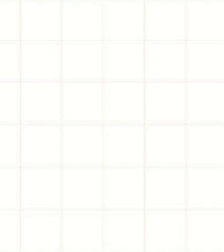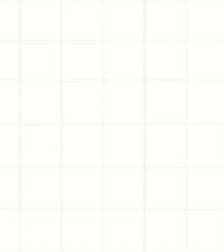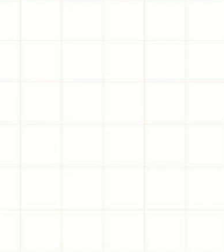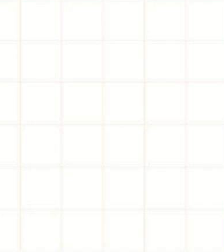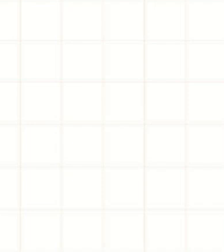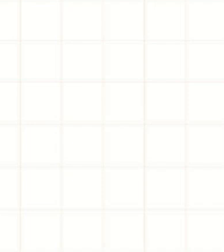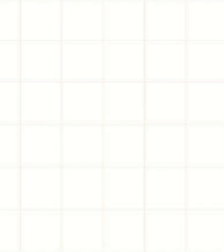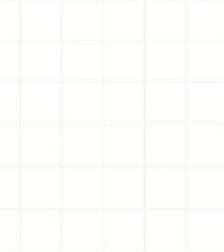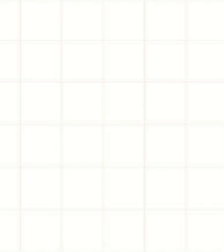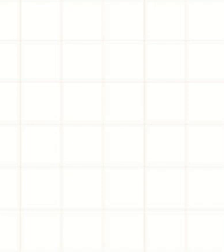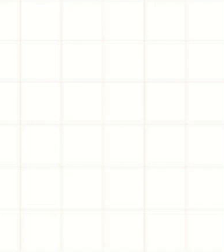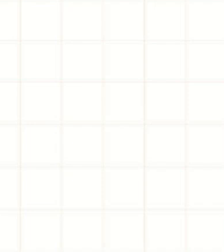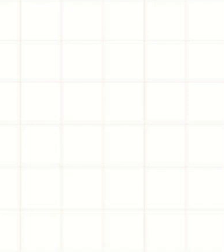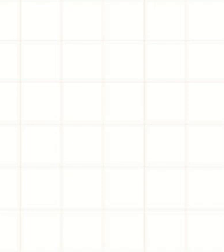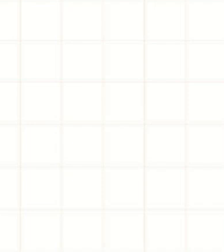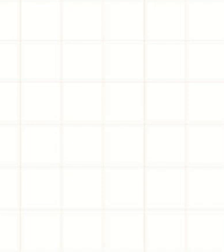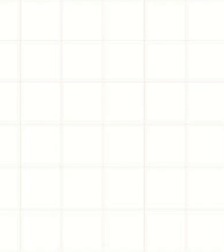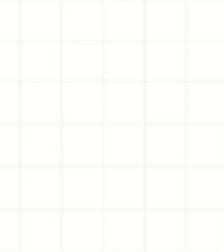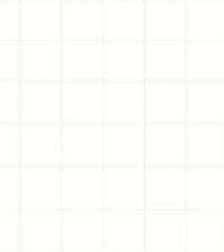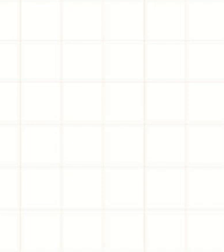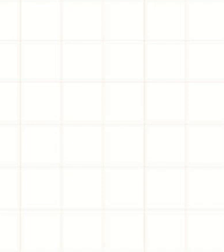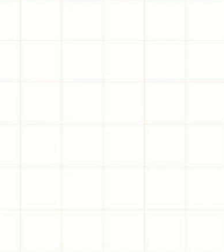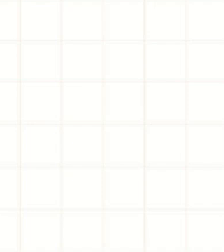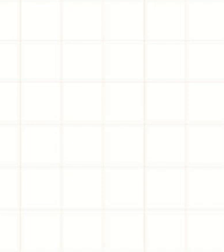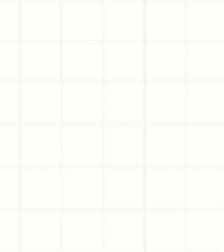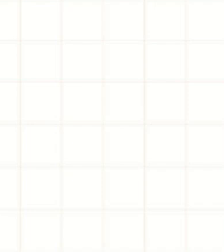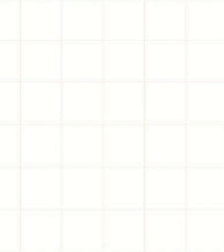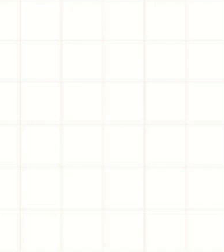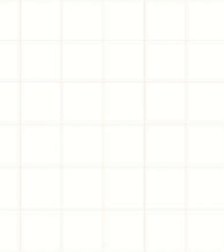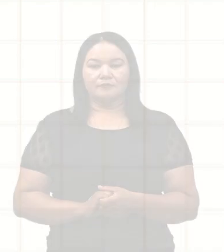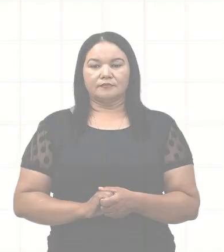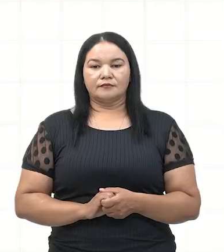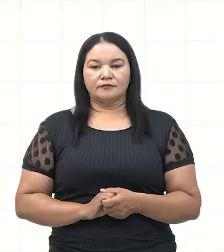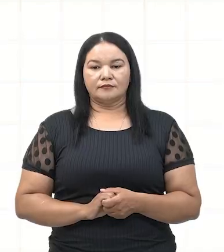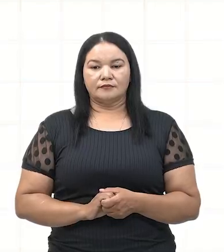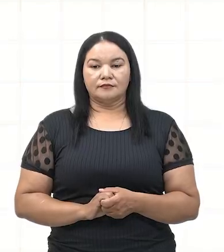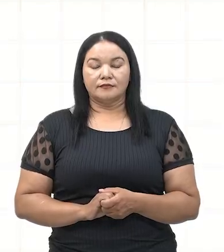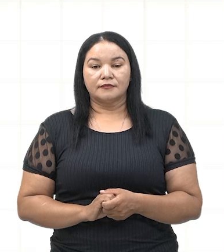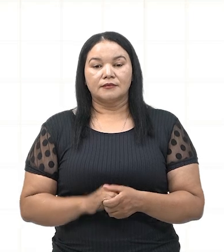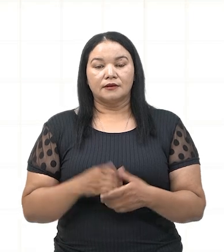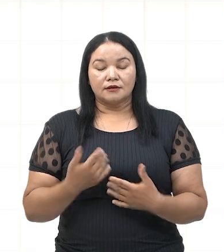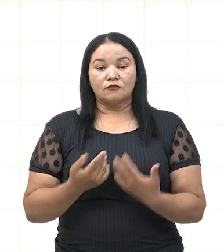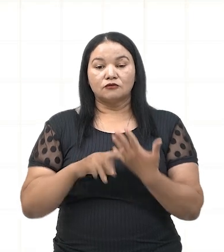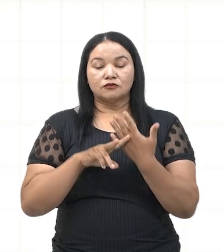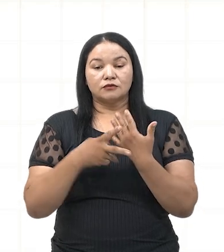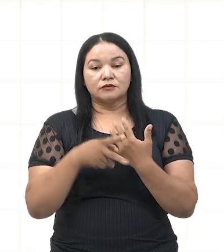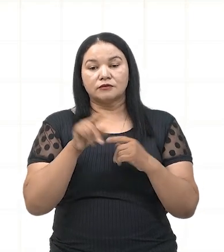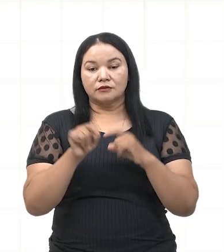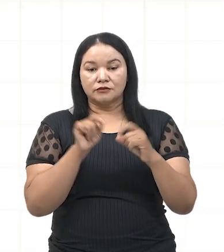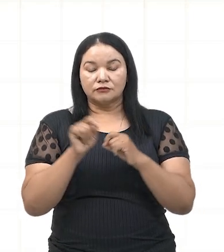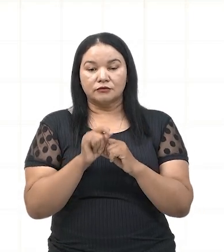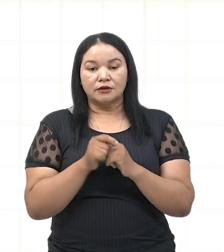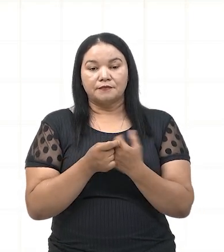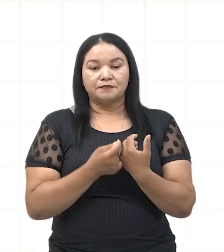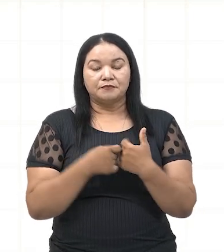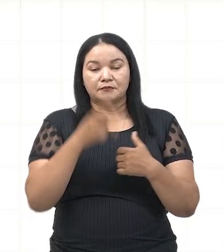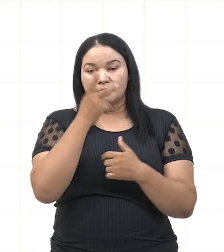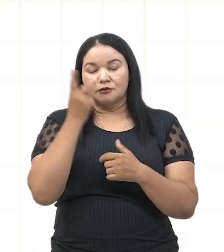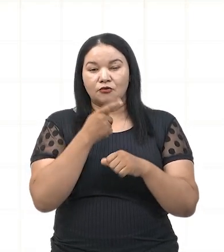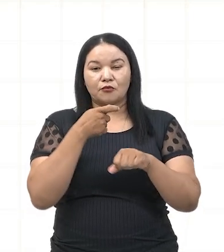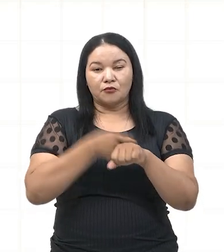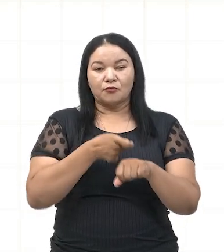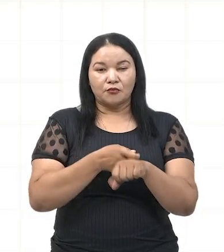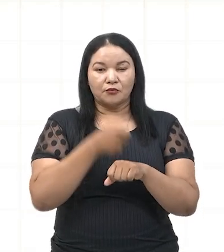elas? Fortalecimento do governo, repressão e punição dos rebeldes. Então,